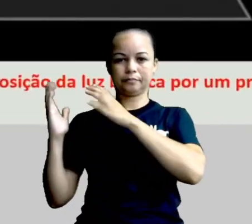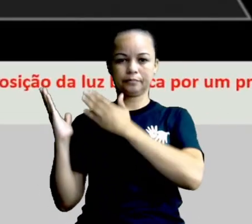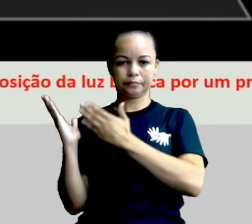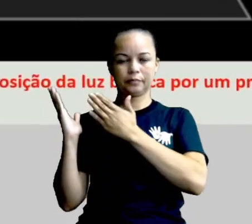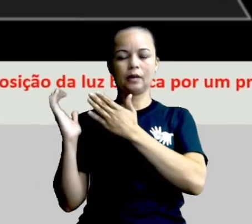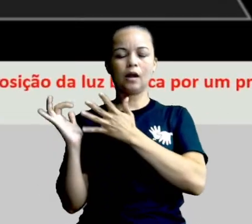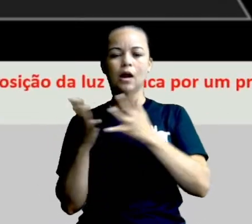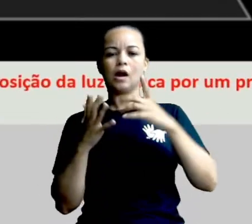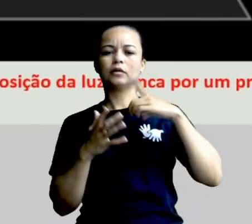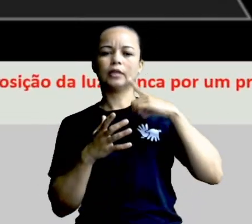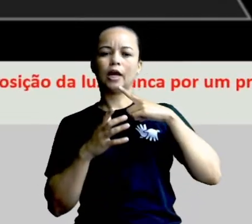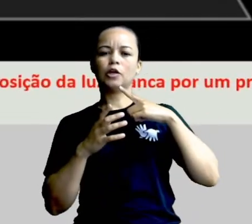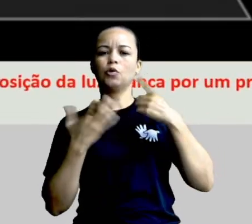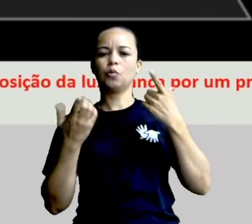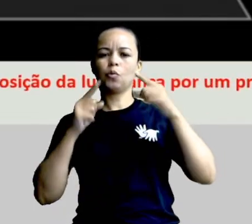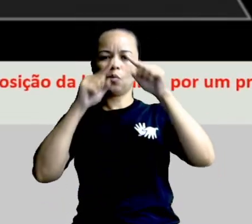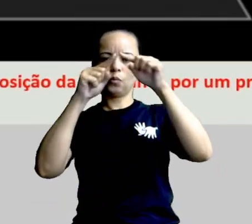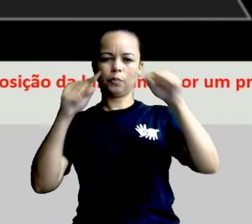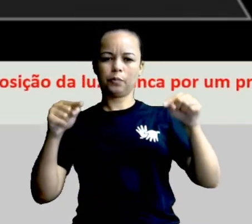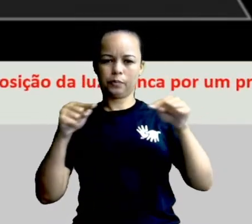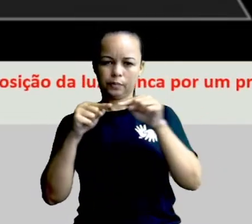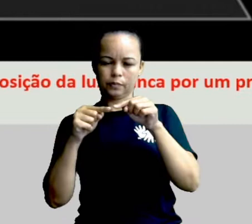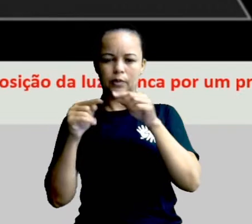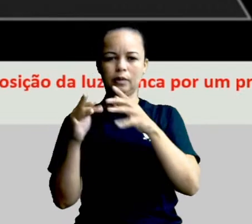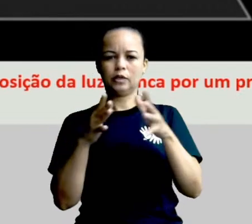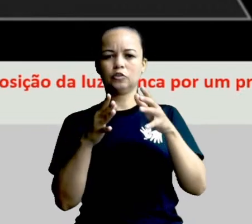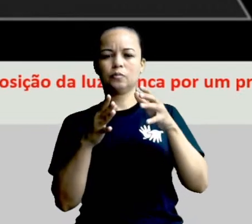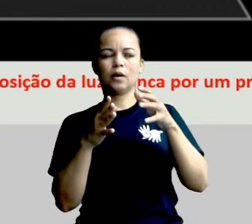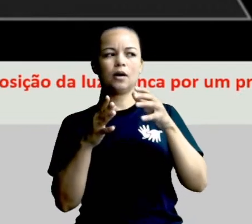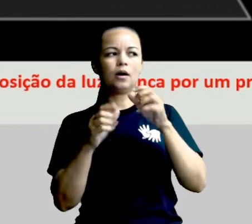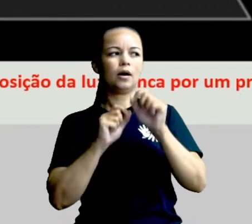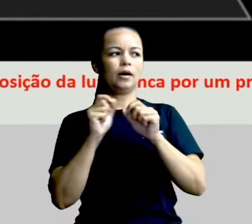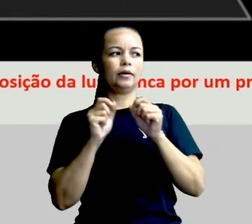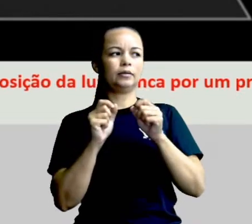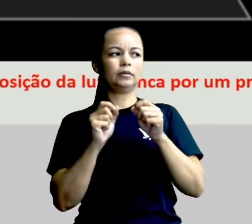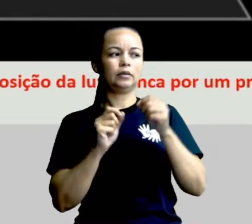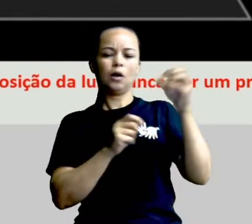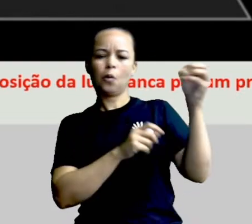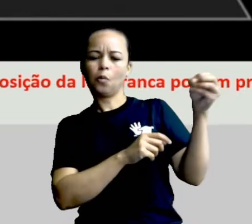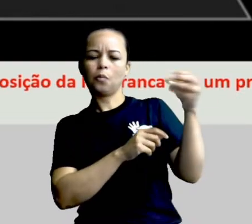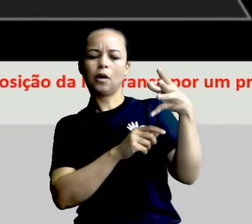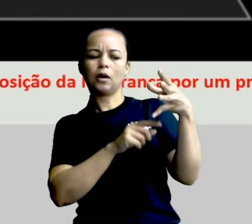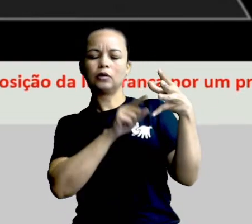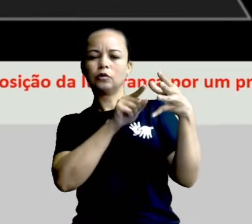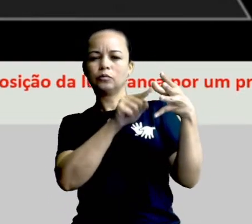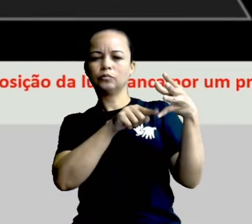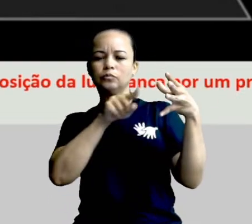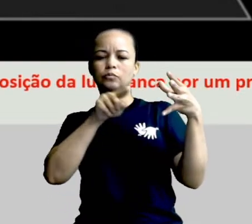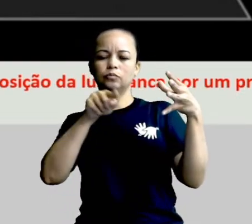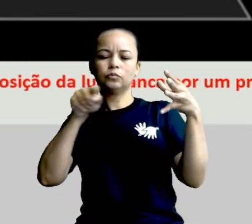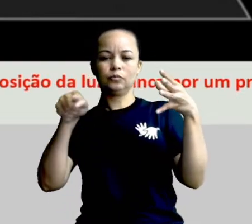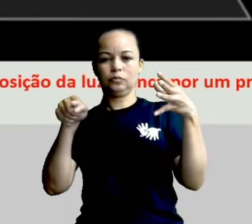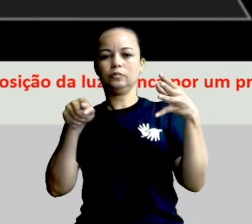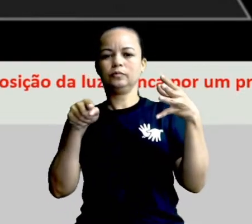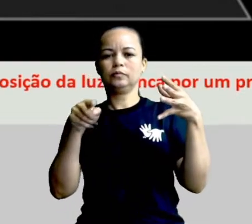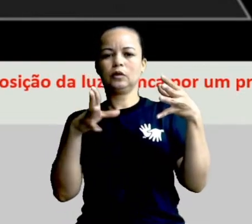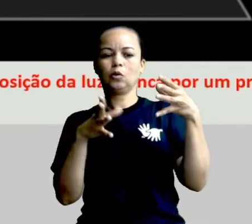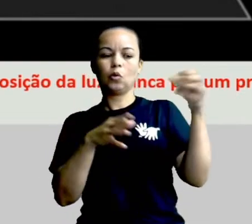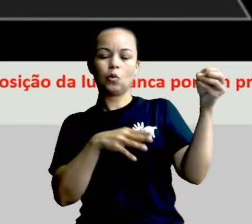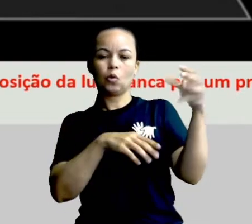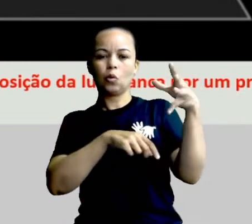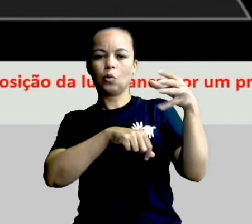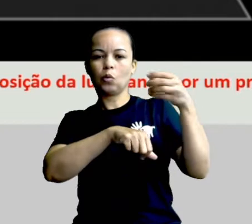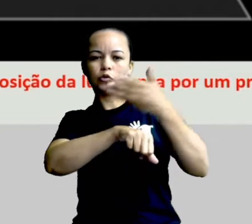aqui, tá? Eu tenho aqui um prisma, certo? E a decomposição, o que acontece aqui quando eu pego um feixe de luz